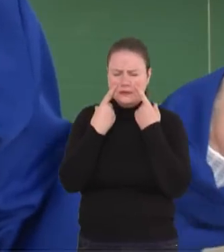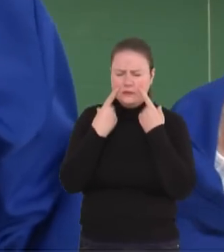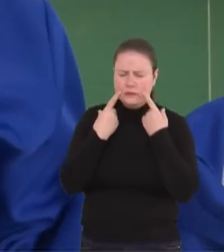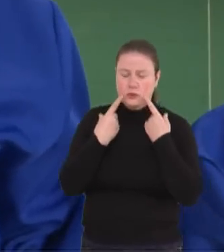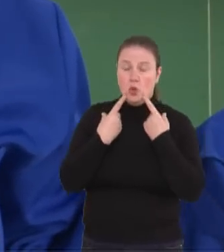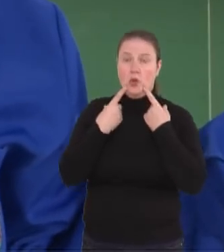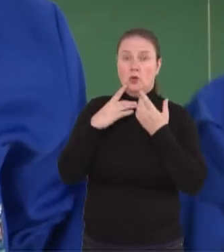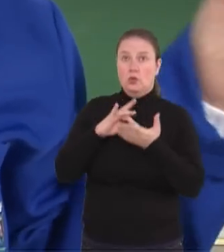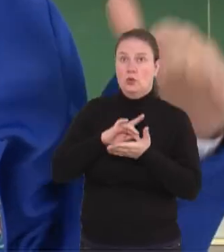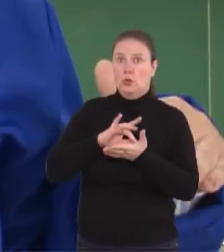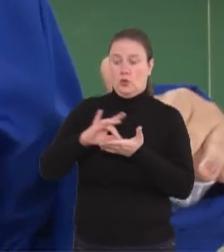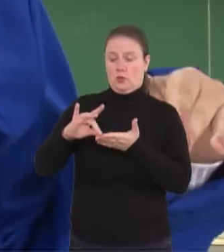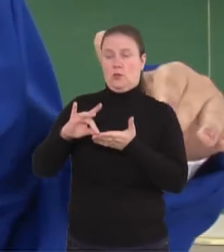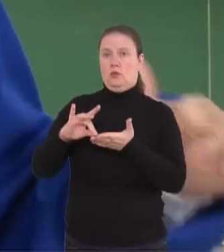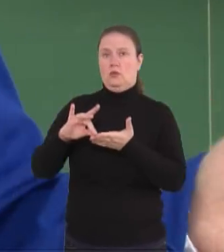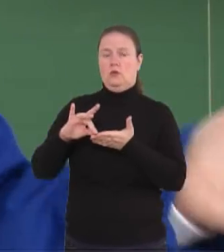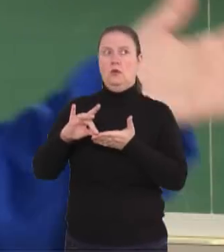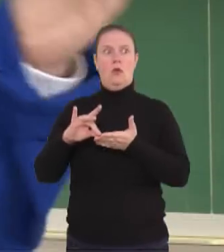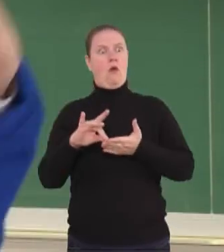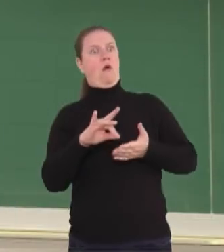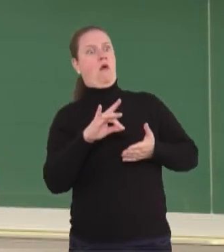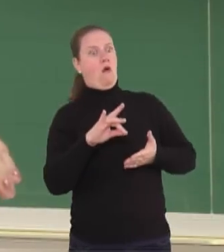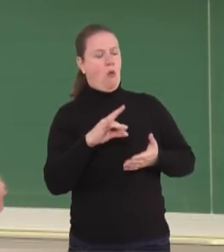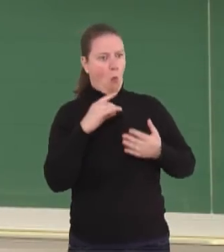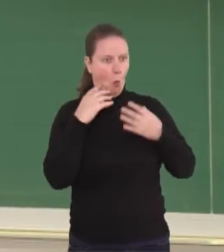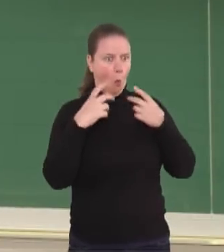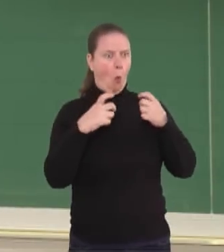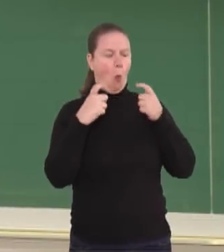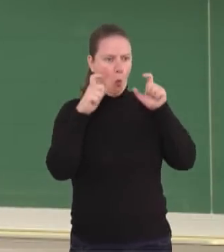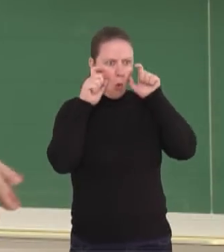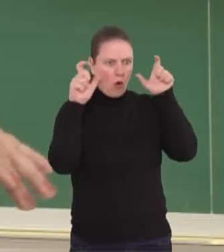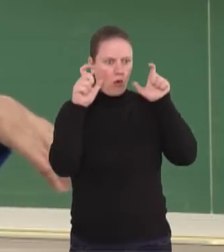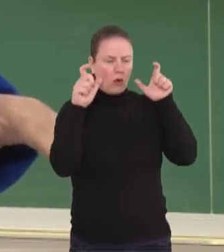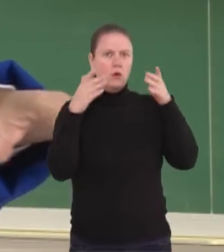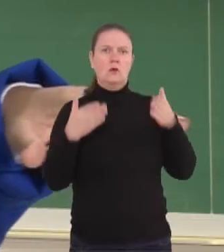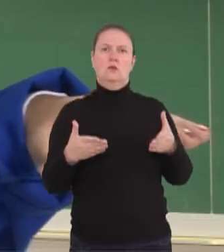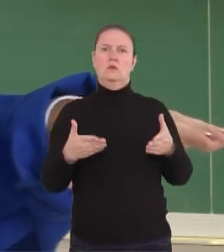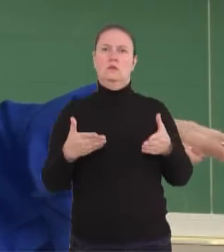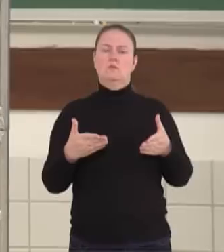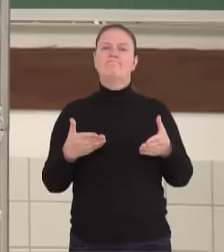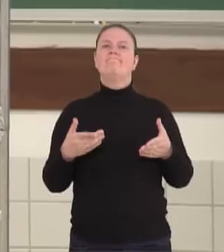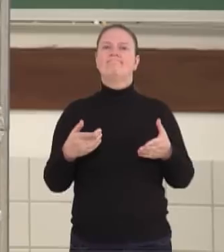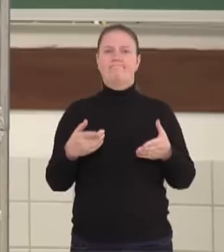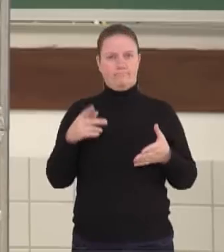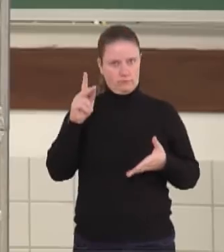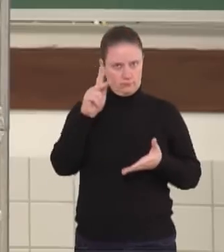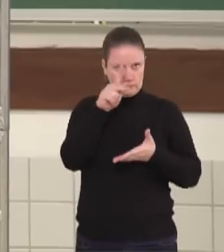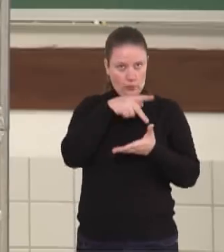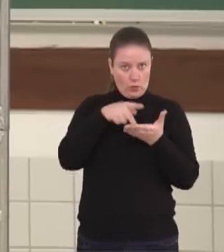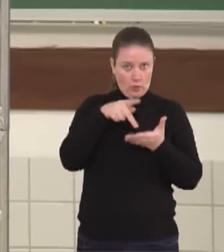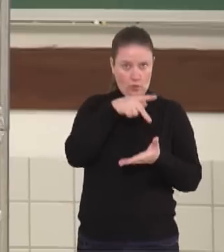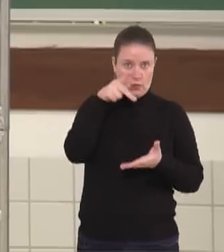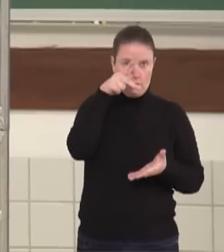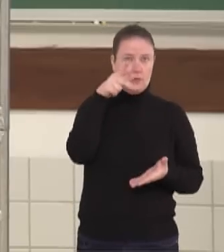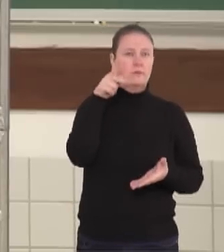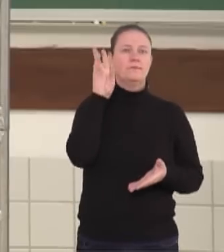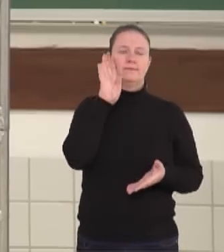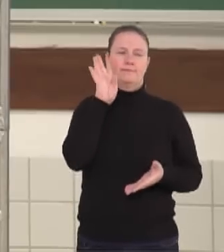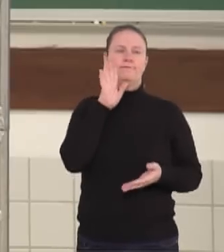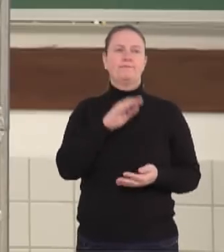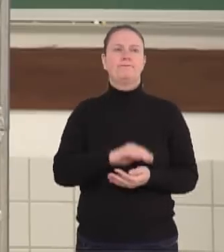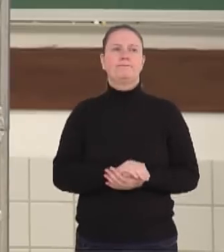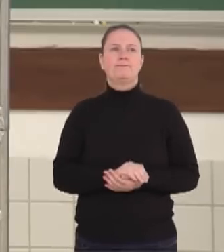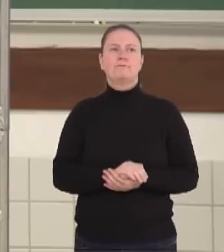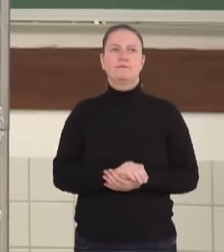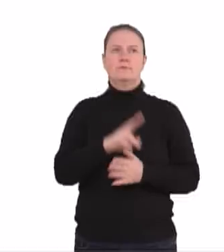um poema muito bonito, fica aí de proposta para vocês lerem. Eu vou ler aqui só um pedacinho, ele é dividido por cantos,